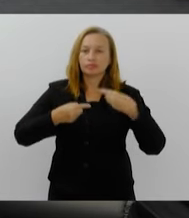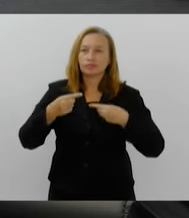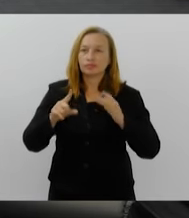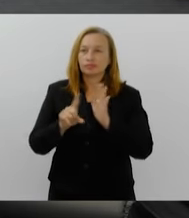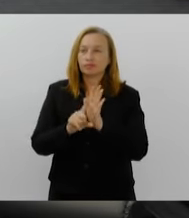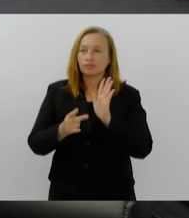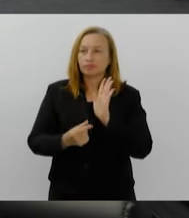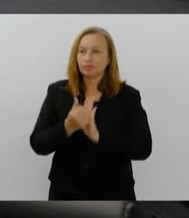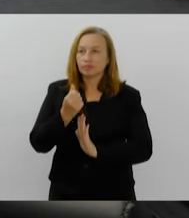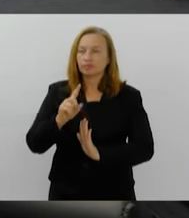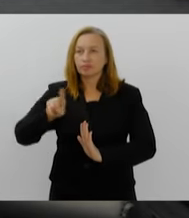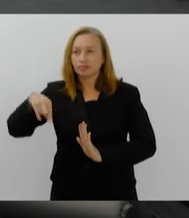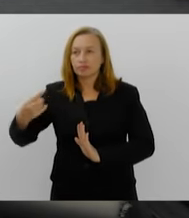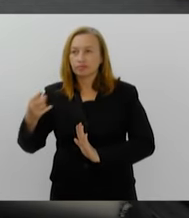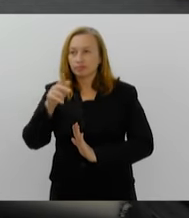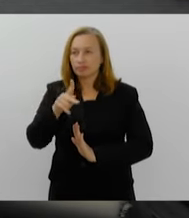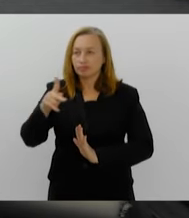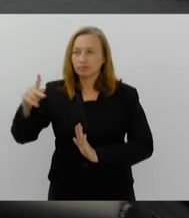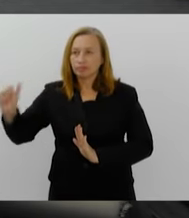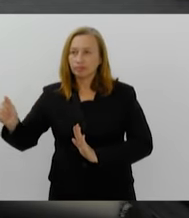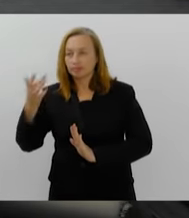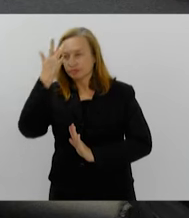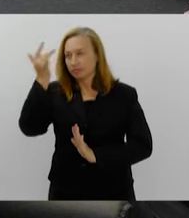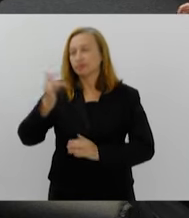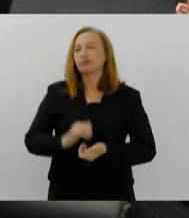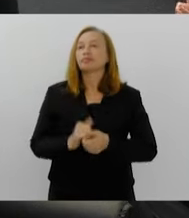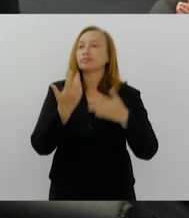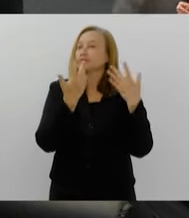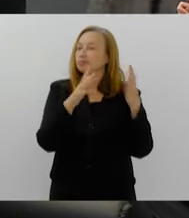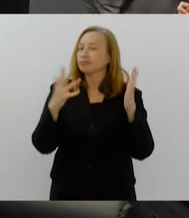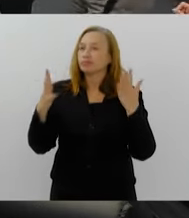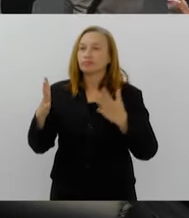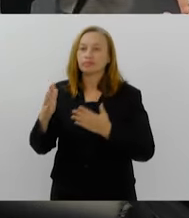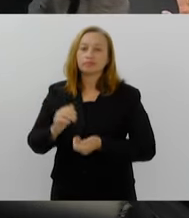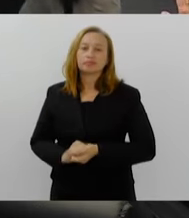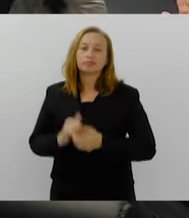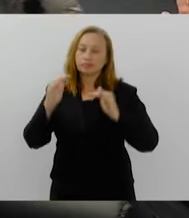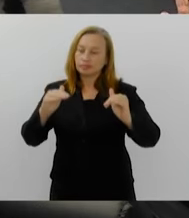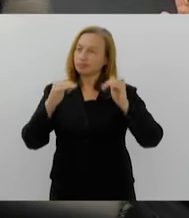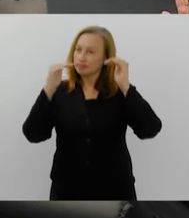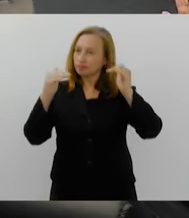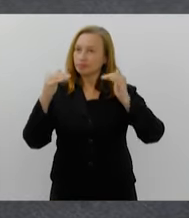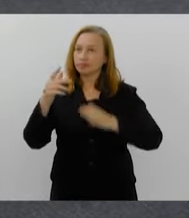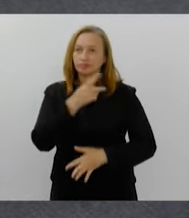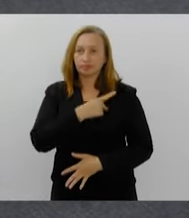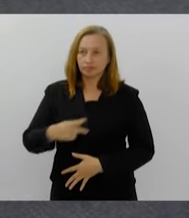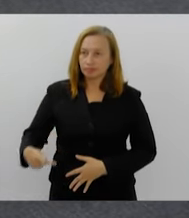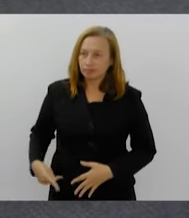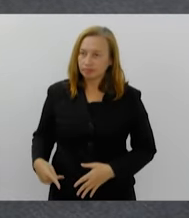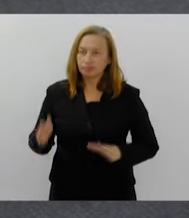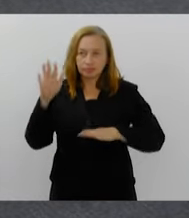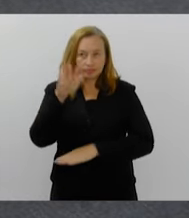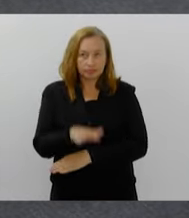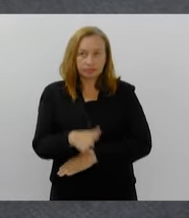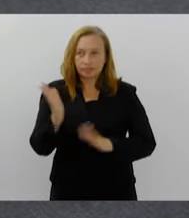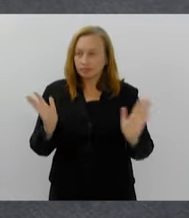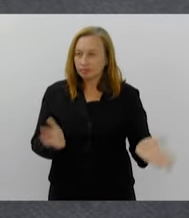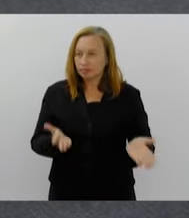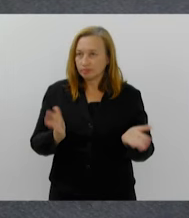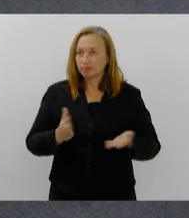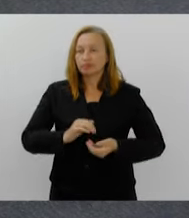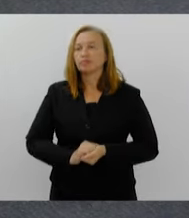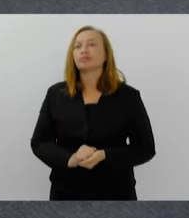Ok. Tia Ju, primeiro saudar Vossa Excelência presidindo aqui na tarde de hoje a nossa